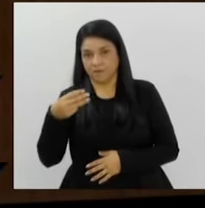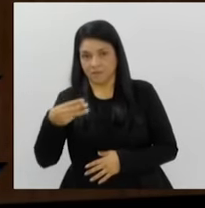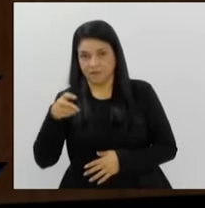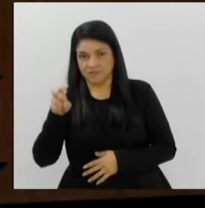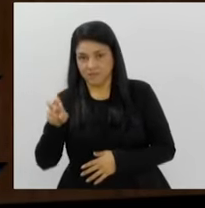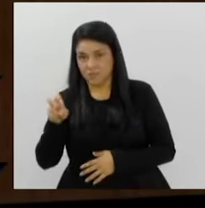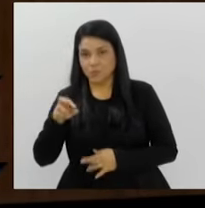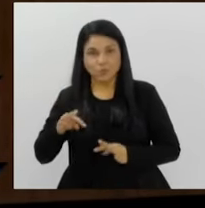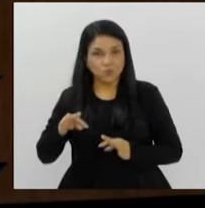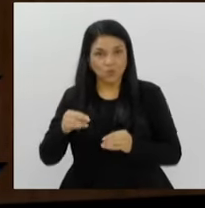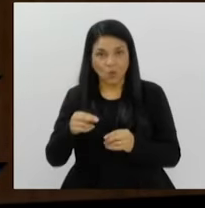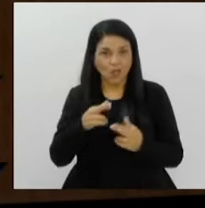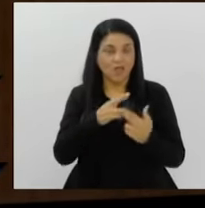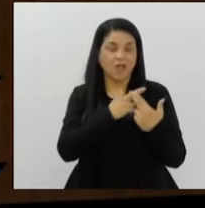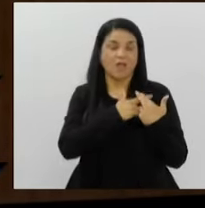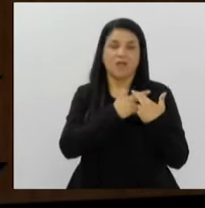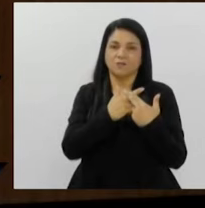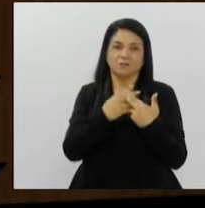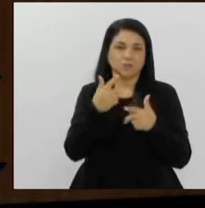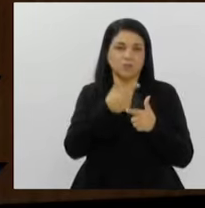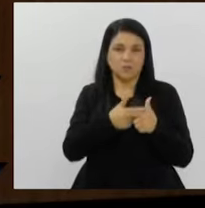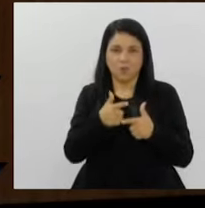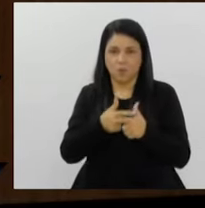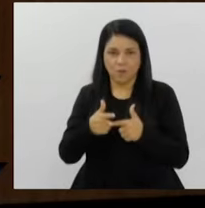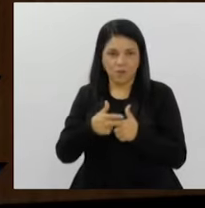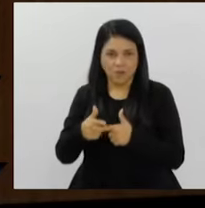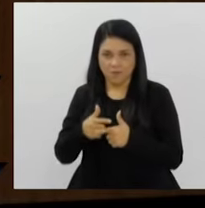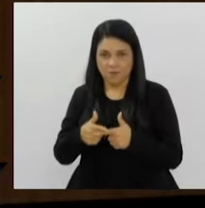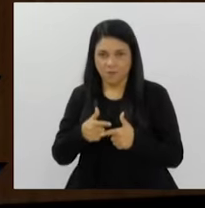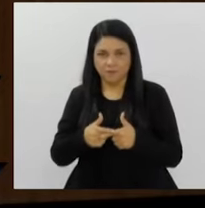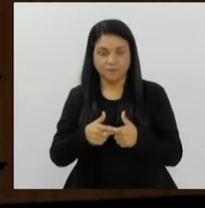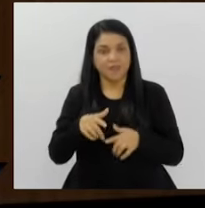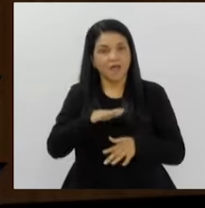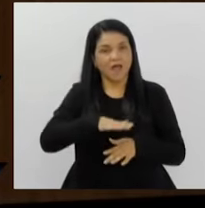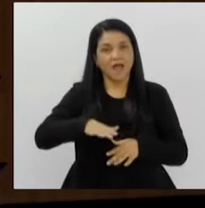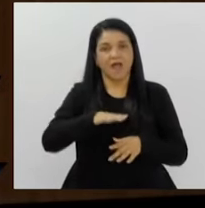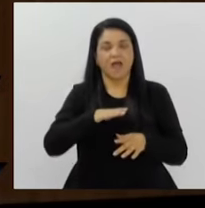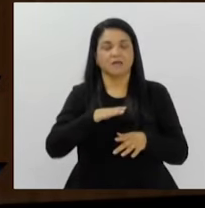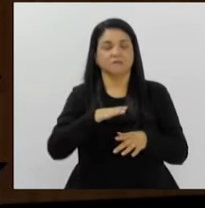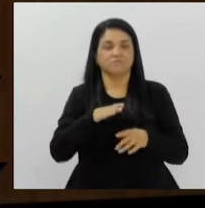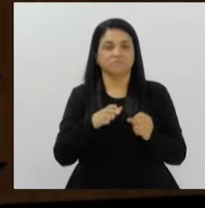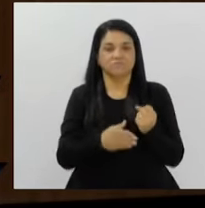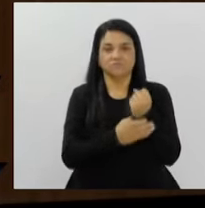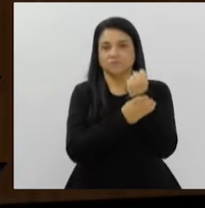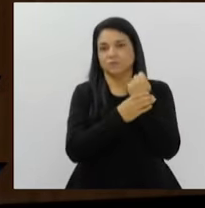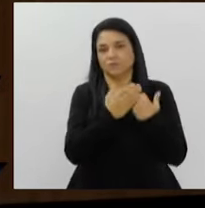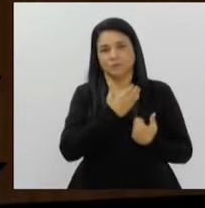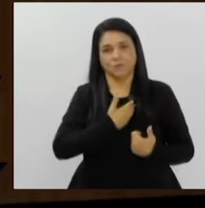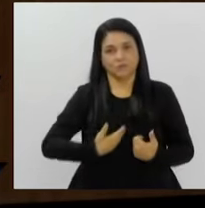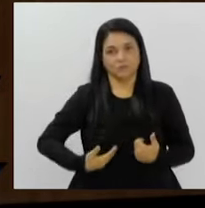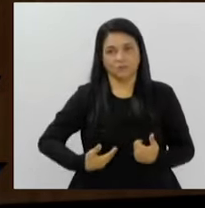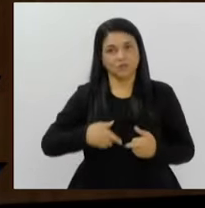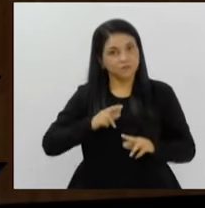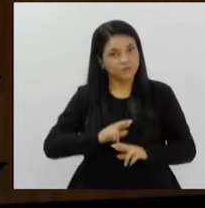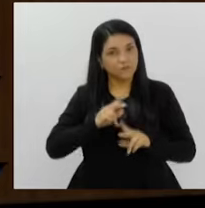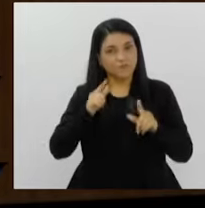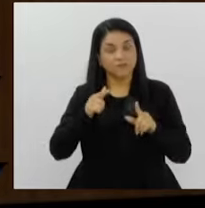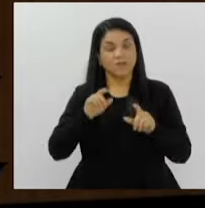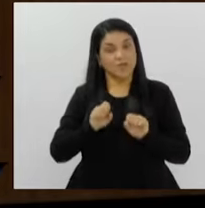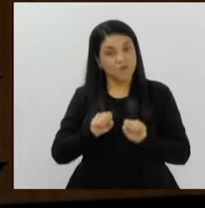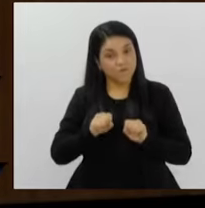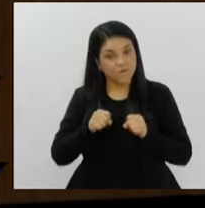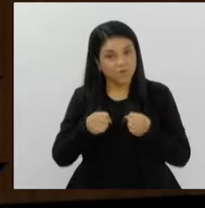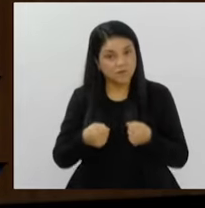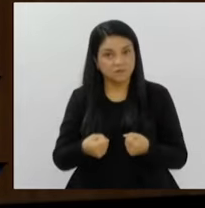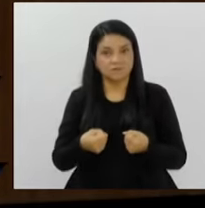por todos os problemas que nós estamos enfrentando na área de segurança pública. Eu quero reforçar